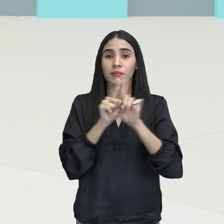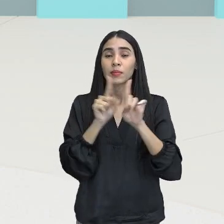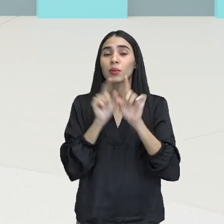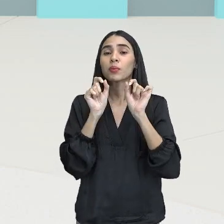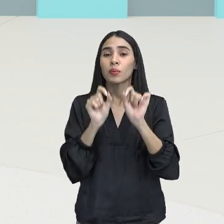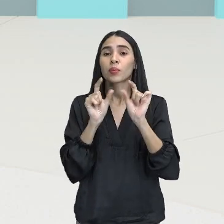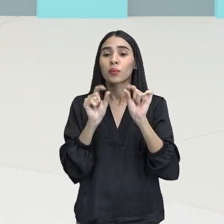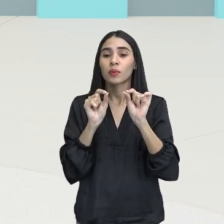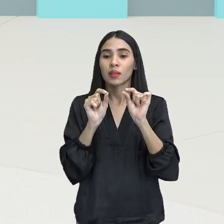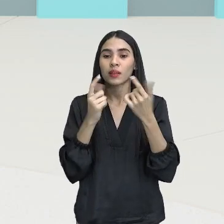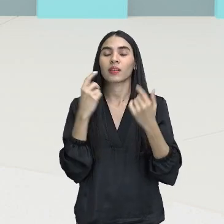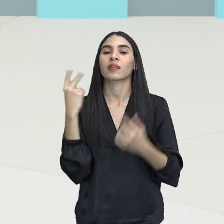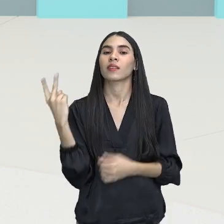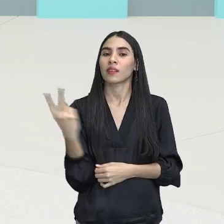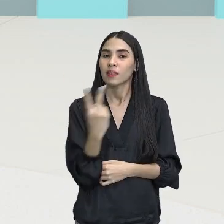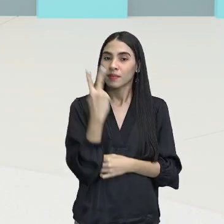quê?